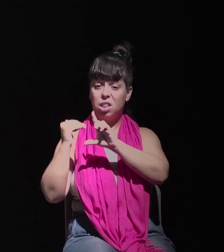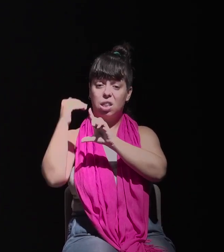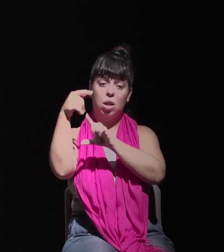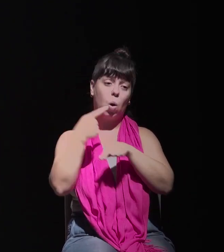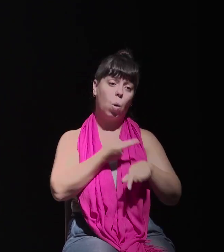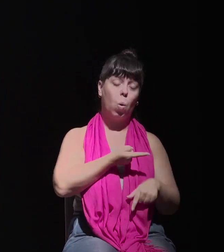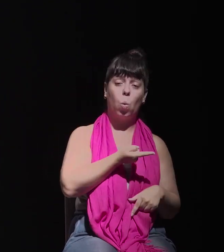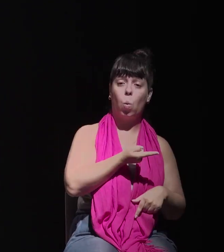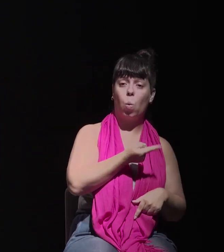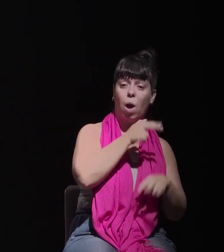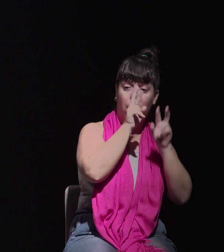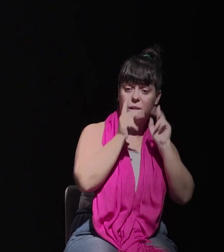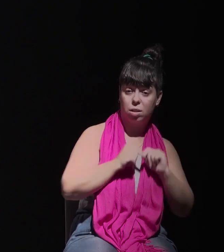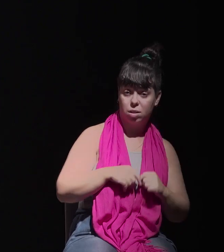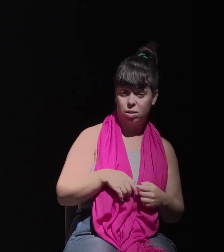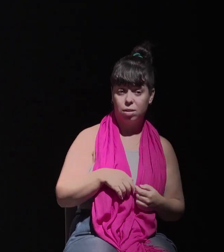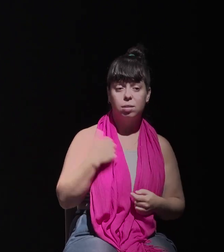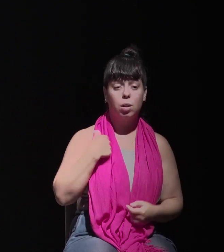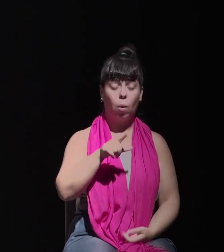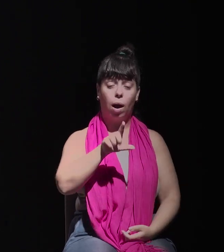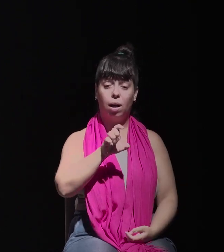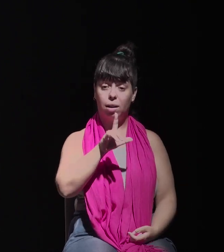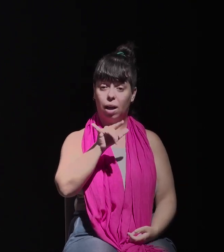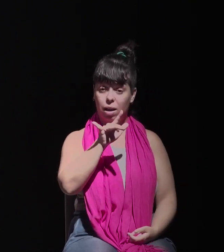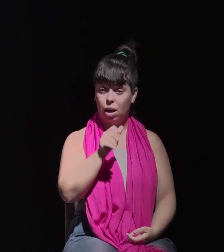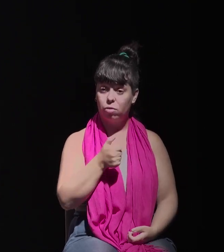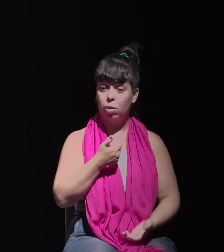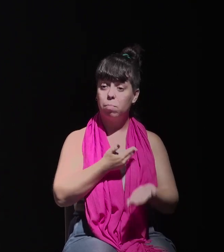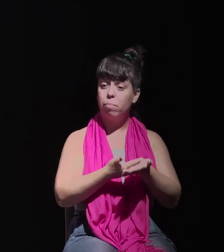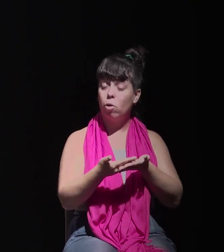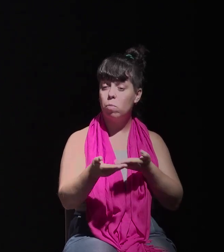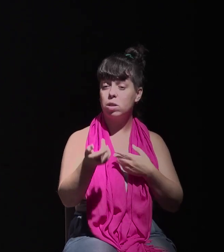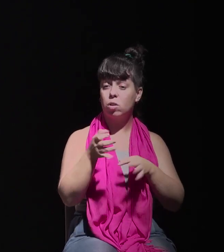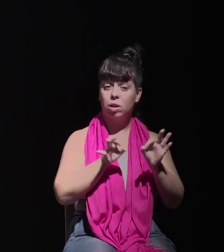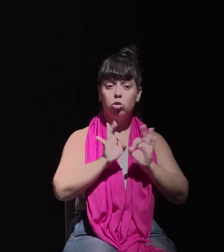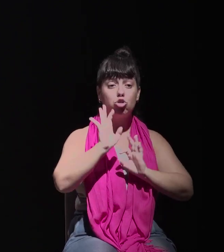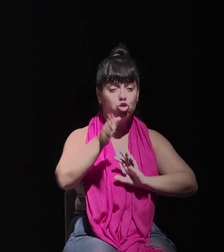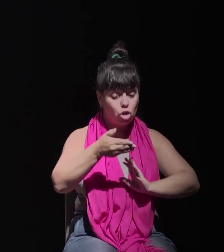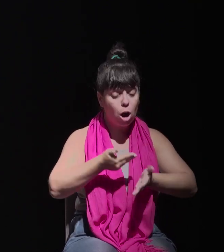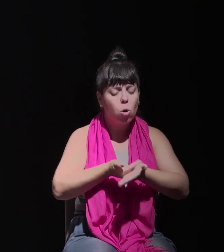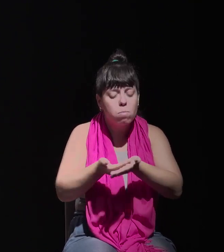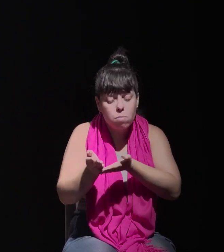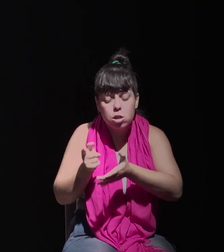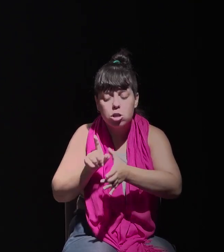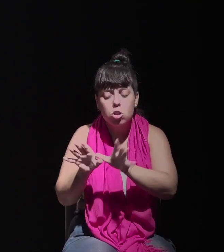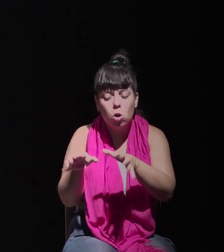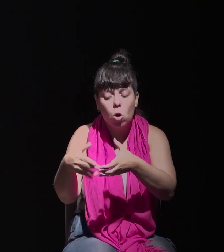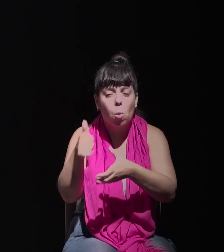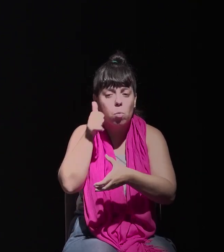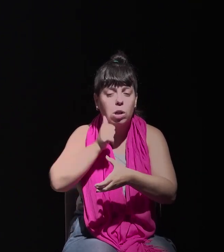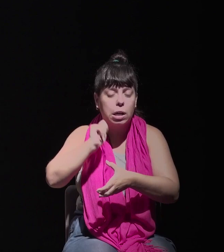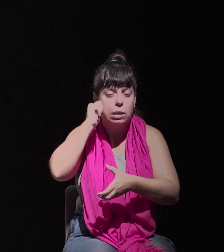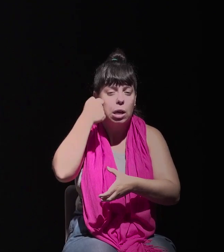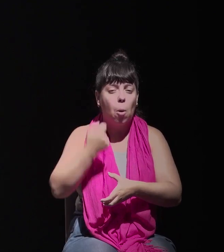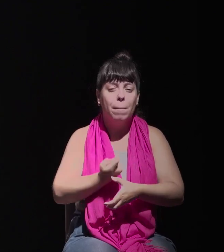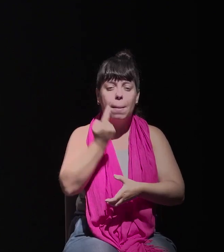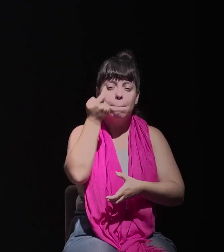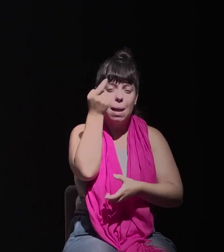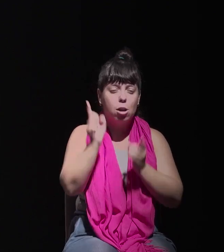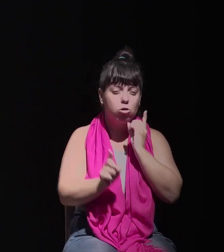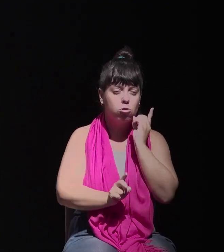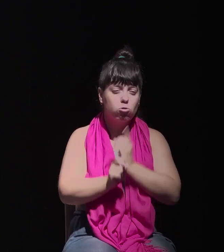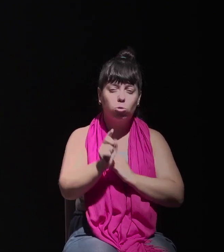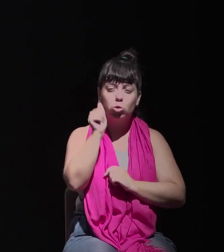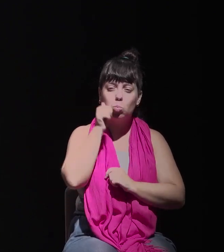Então, a primeira coisa que a Lélia foi pensar em pesquisar, já se organizando com os movimentos de mulheres negras, porque o primeiro encontro nacional de mulheres negras dentro do